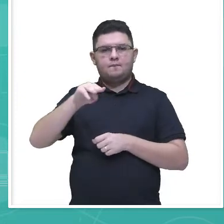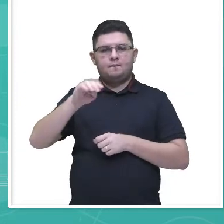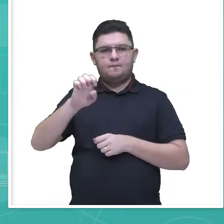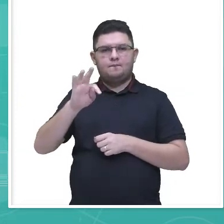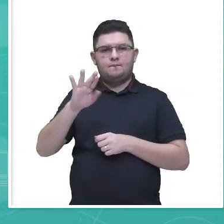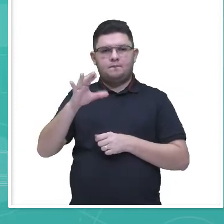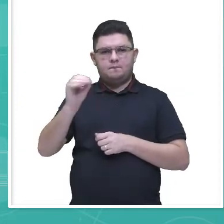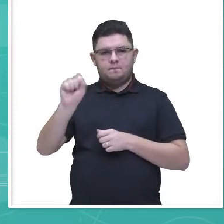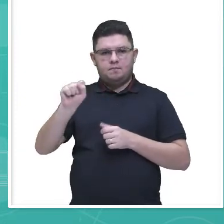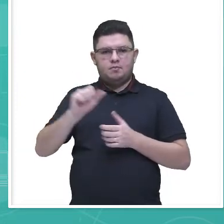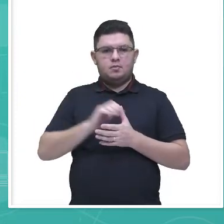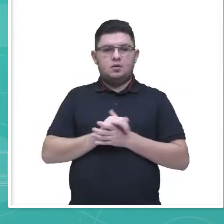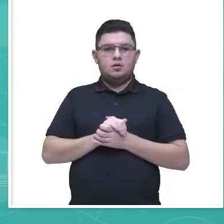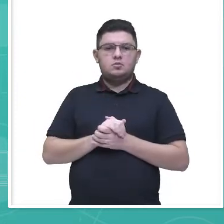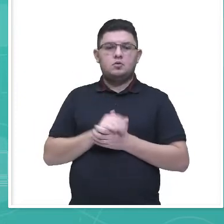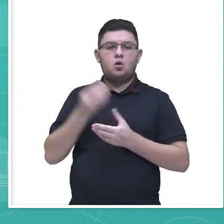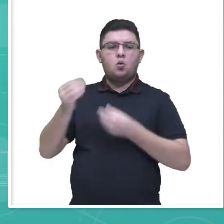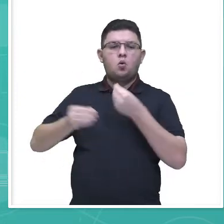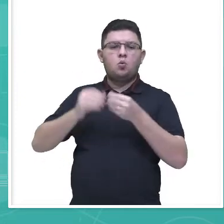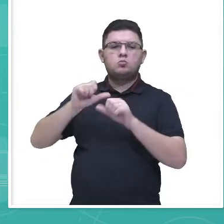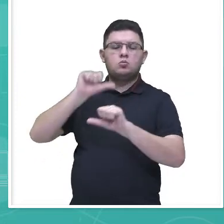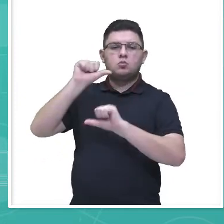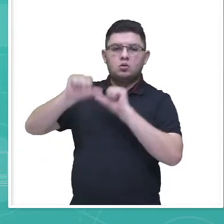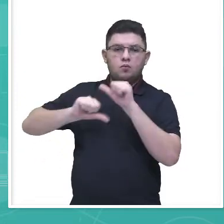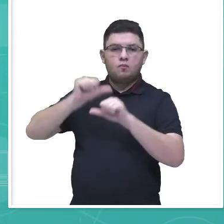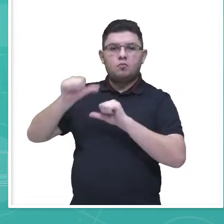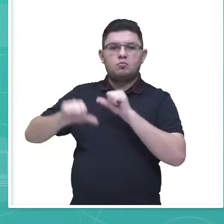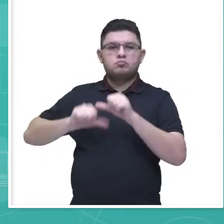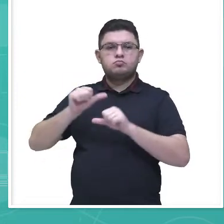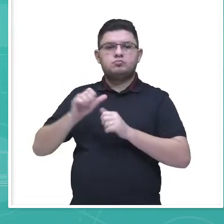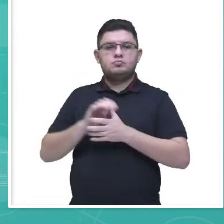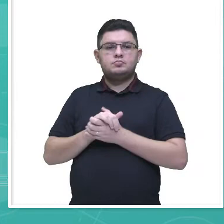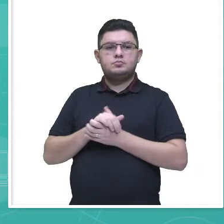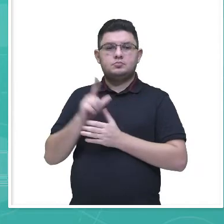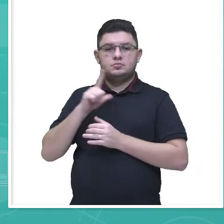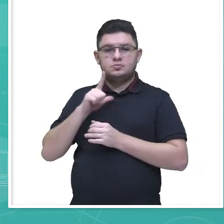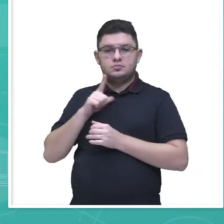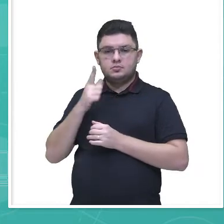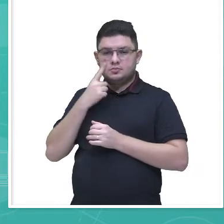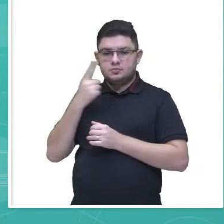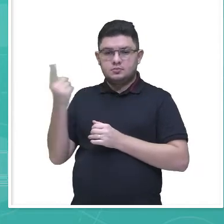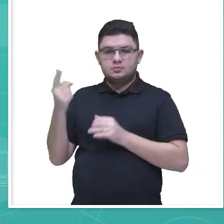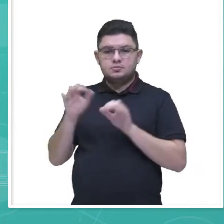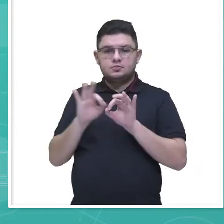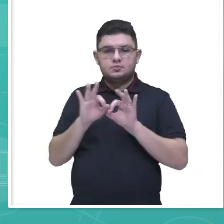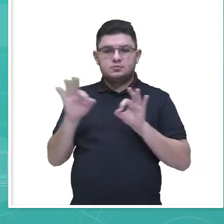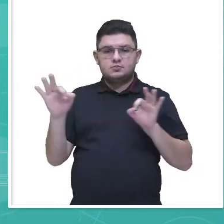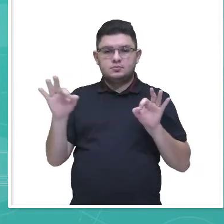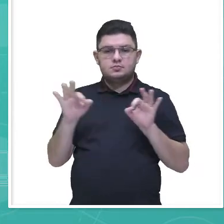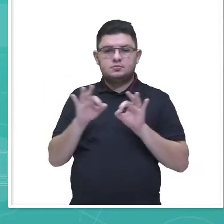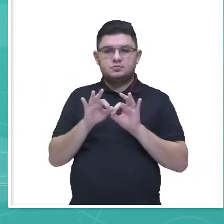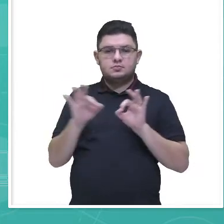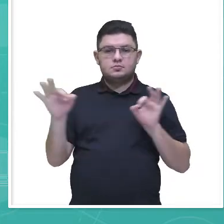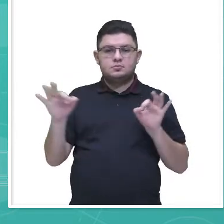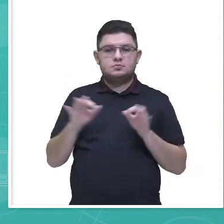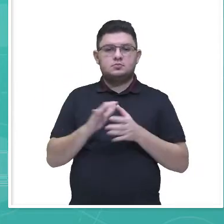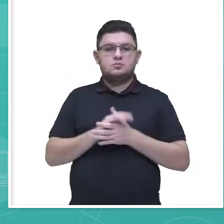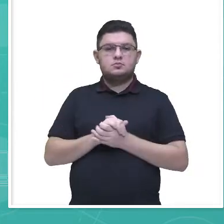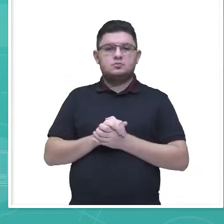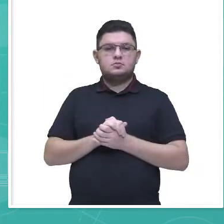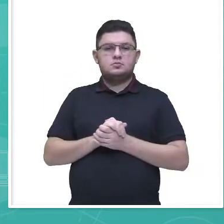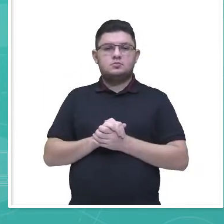régua. Olha lá, a gente tem uma reguinha aí para ilustrar a nossa imagem. Né? Quantos centímetros